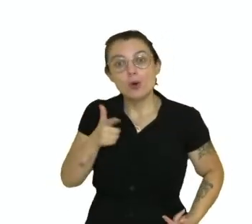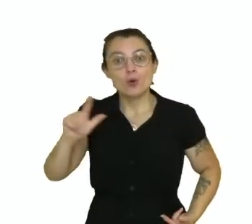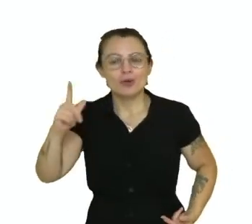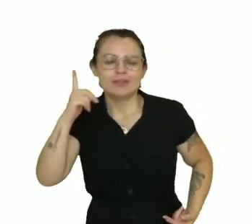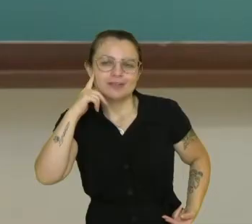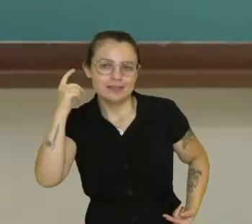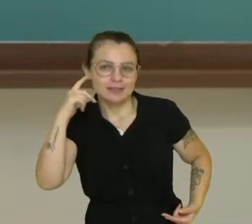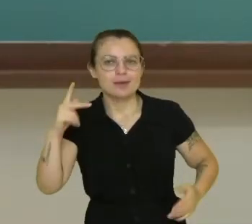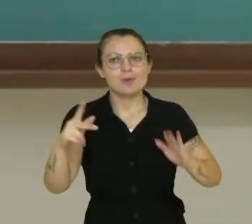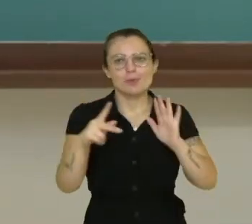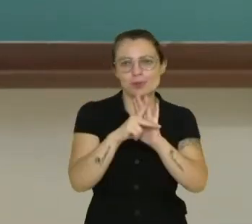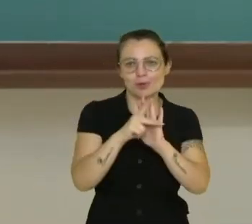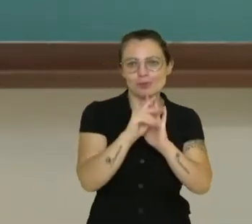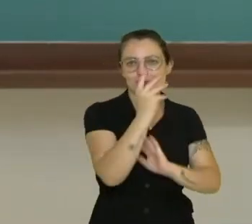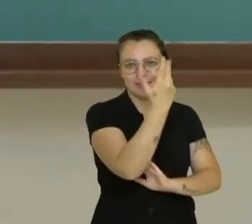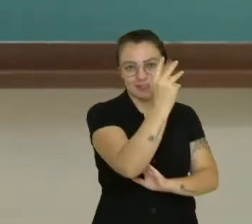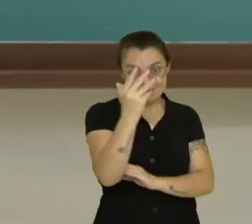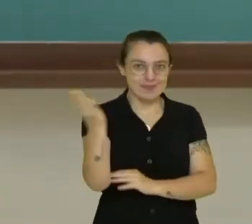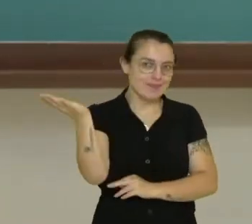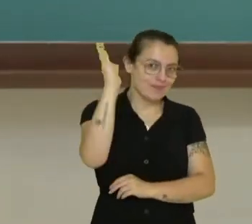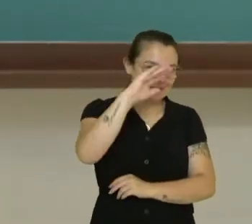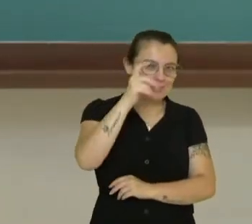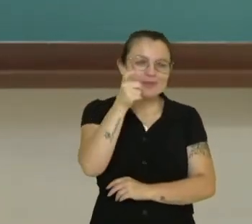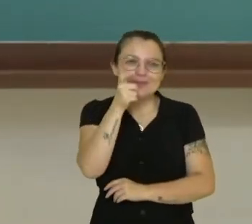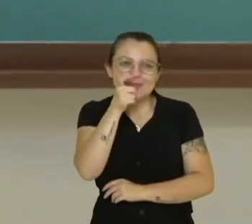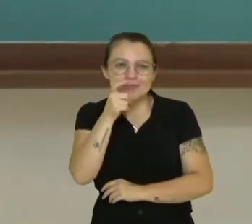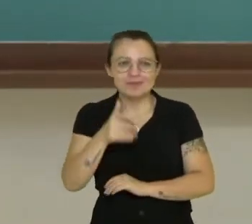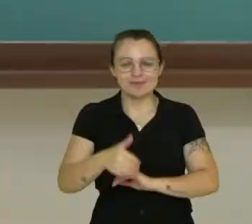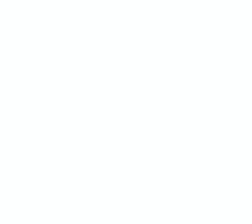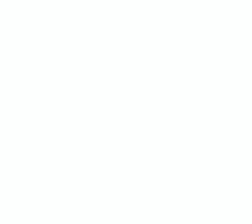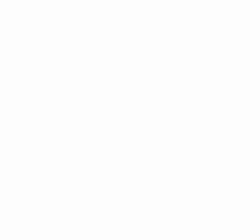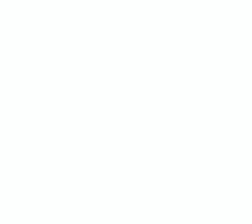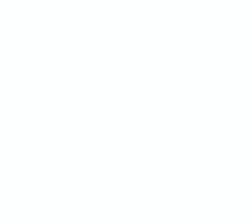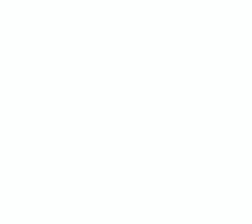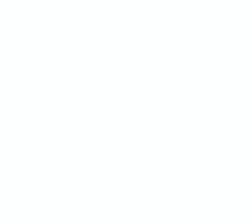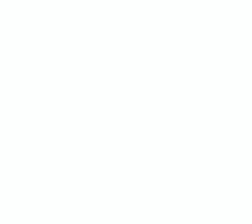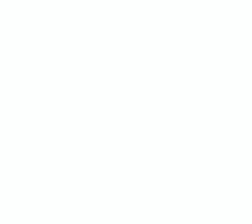a natureza. Vamos ouvir?